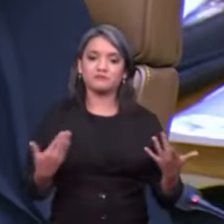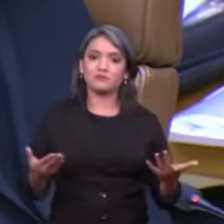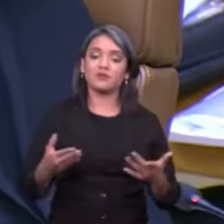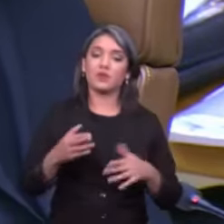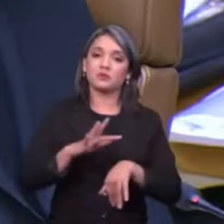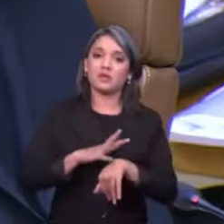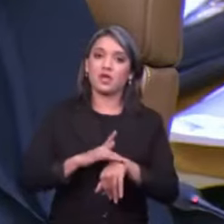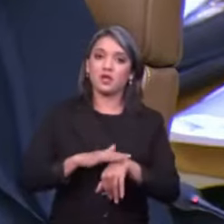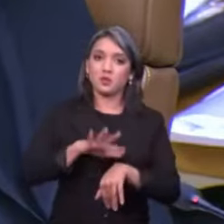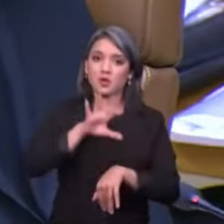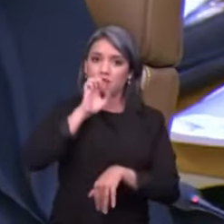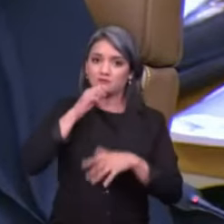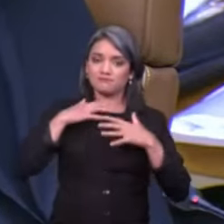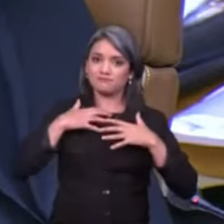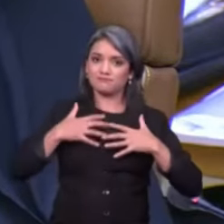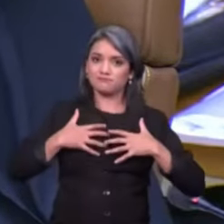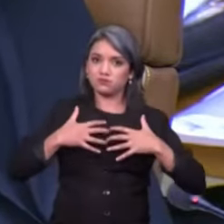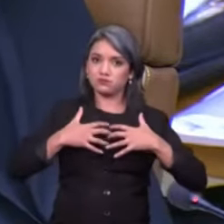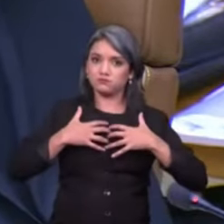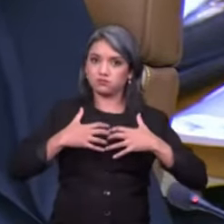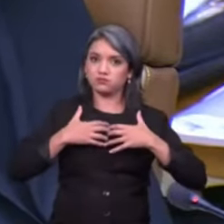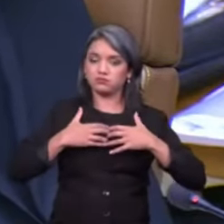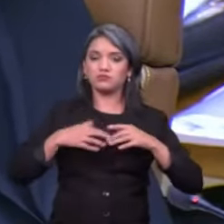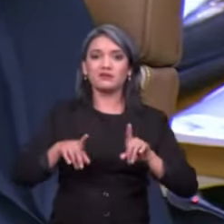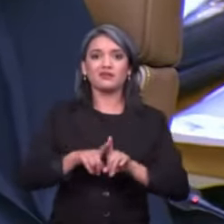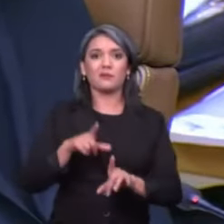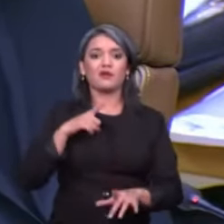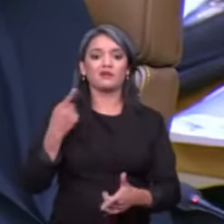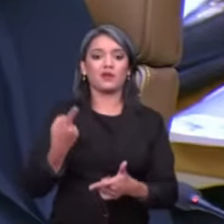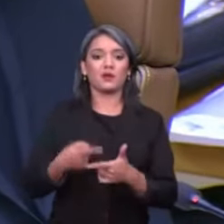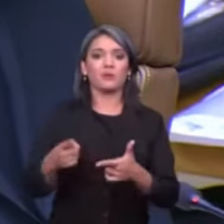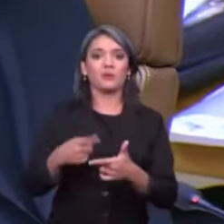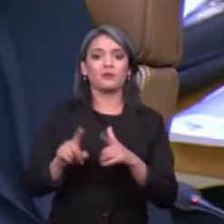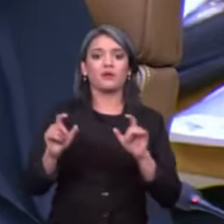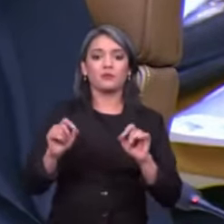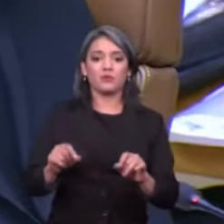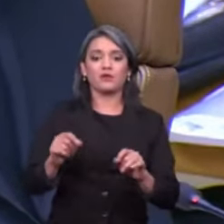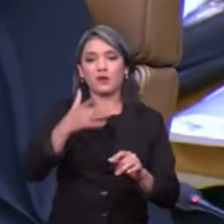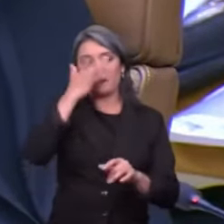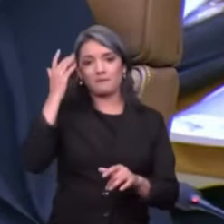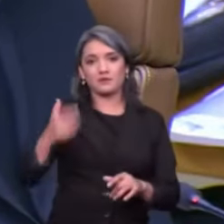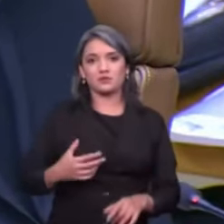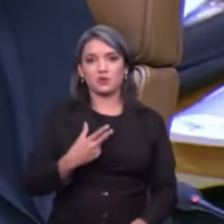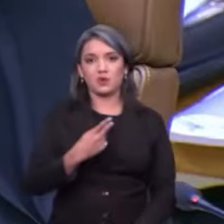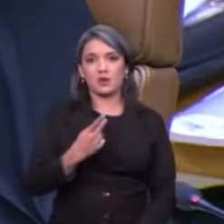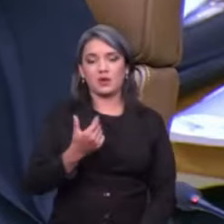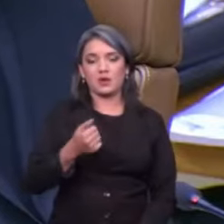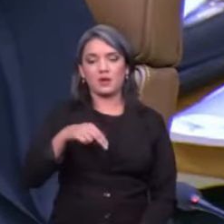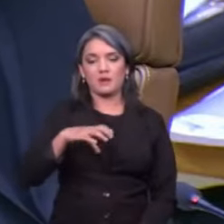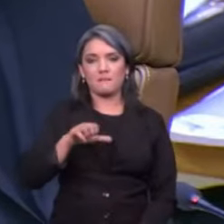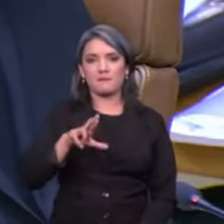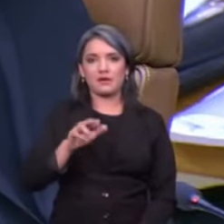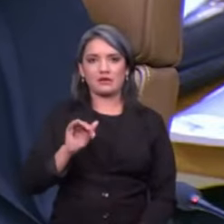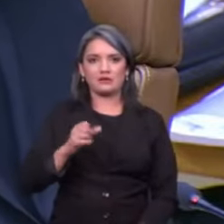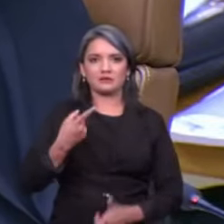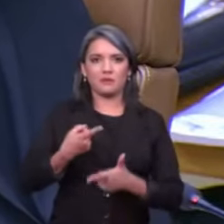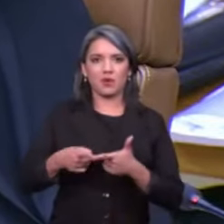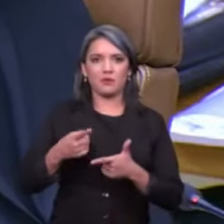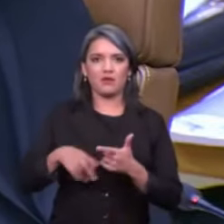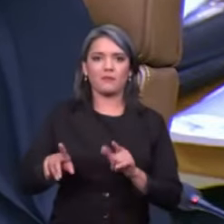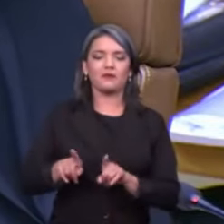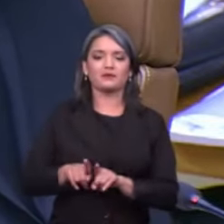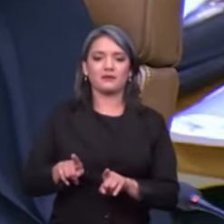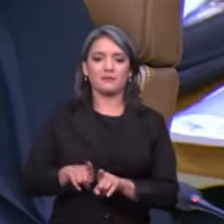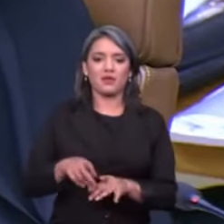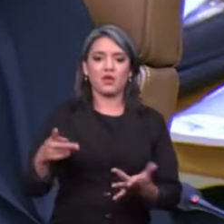respiratórias, o uso de maconha é um possível fator de risco para o desenvolvimento de pancreatite aguda, BARC, em 2017, ocorrendo